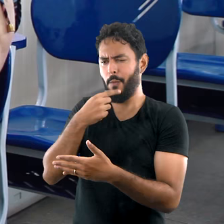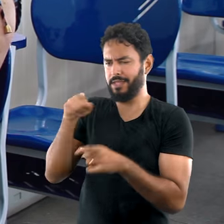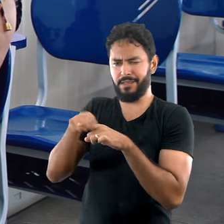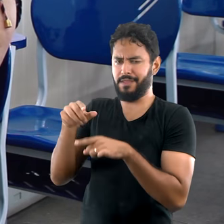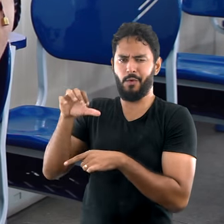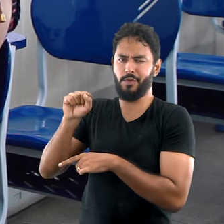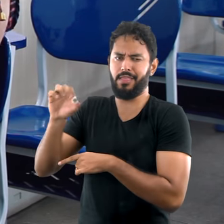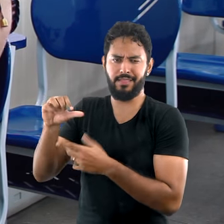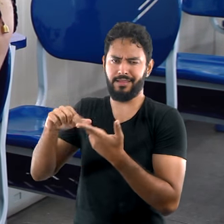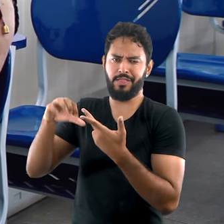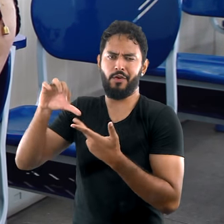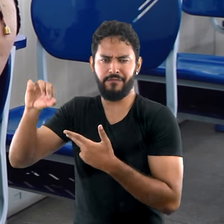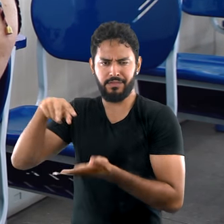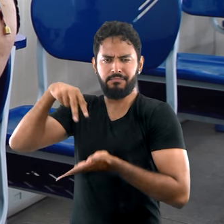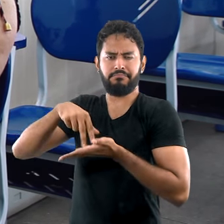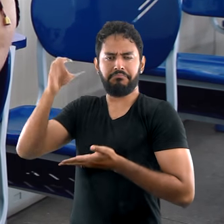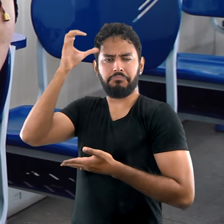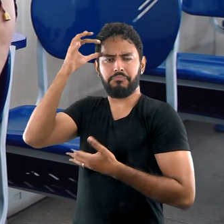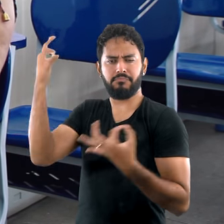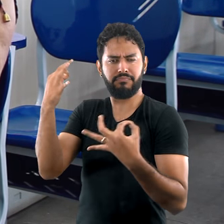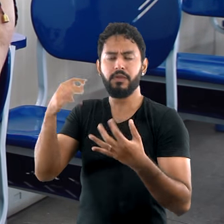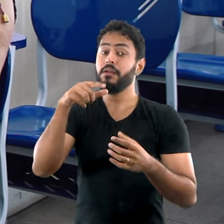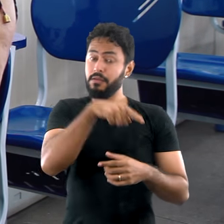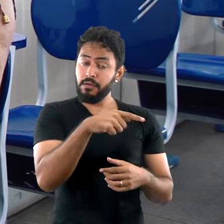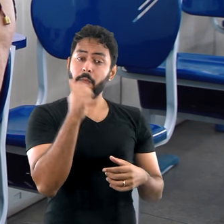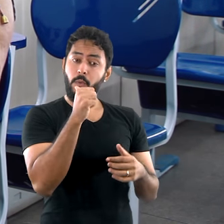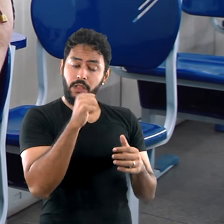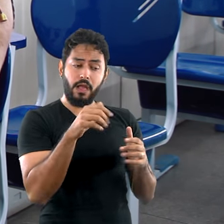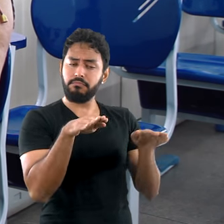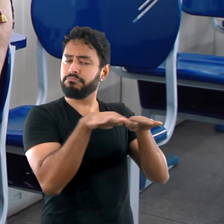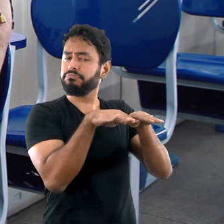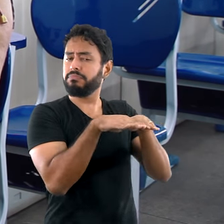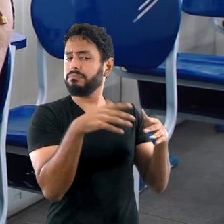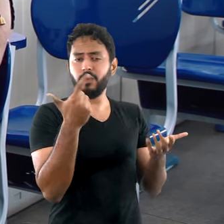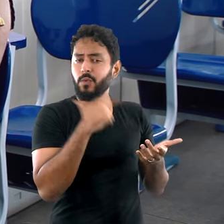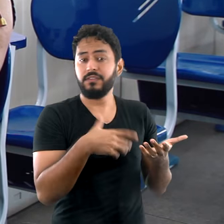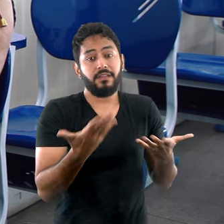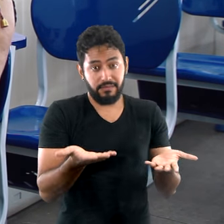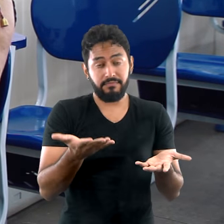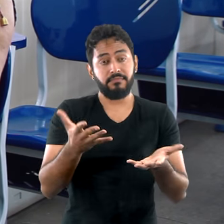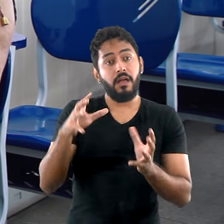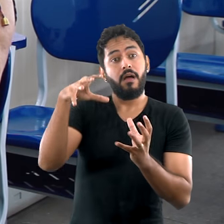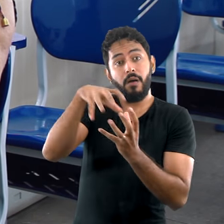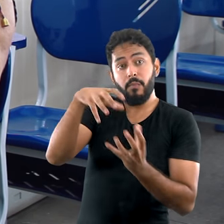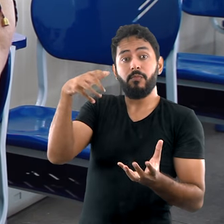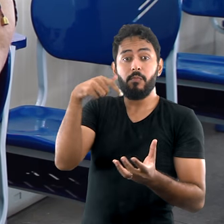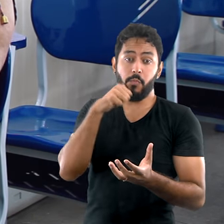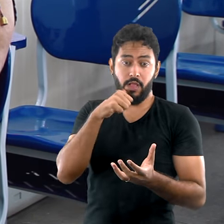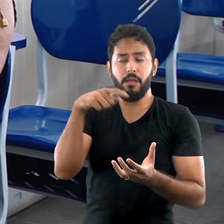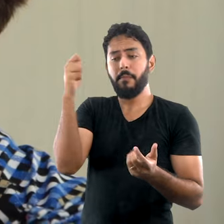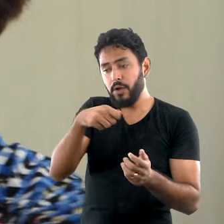faz 90 anos e lúcido, né? Então eu acho que a mulher pode dar essa contribuição de